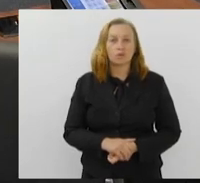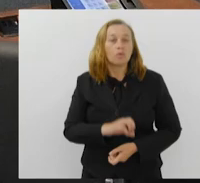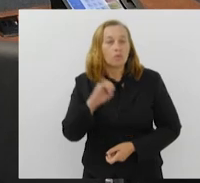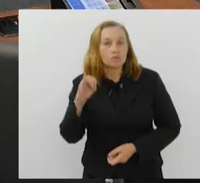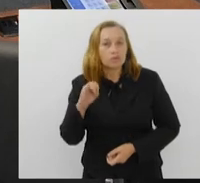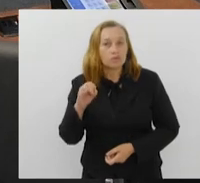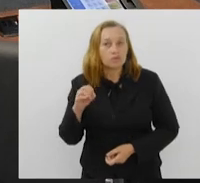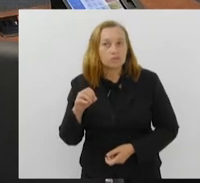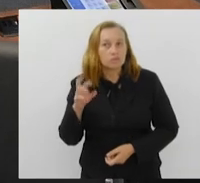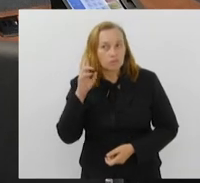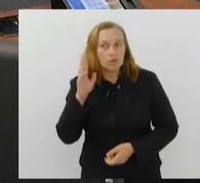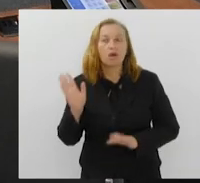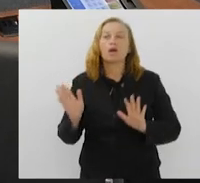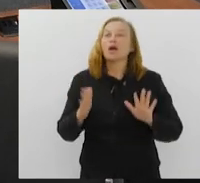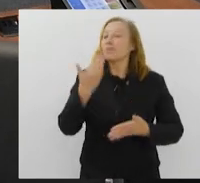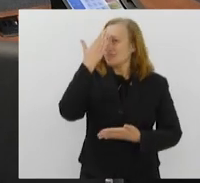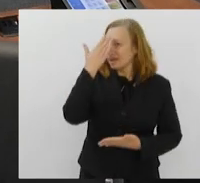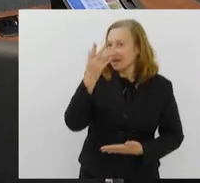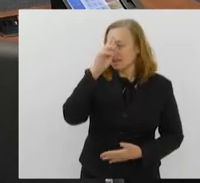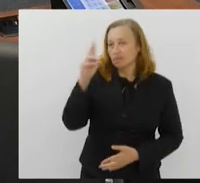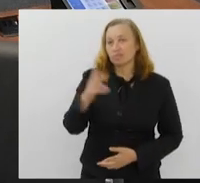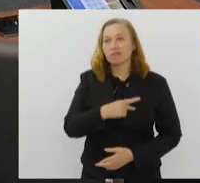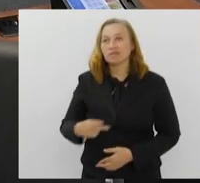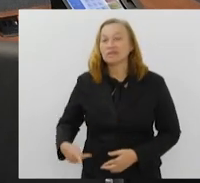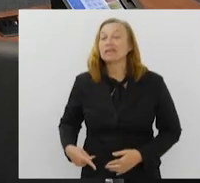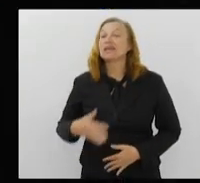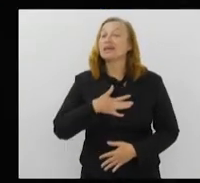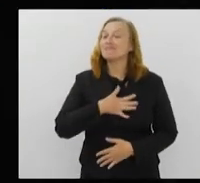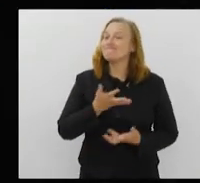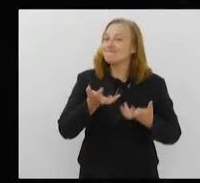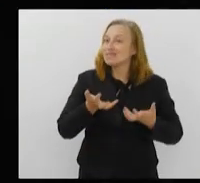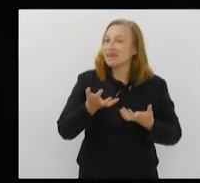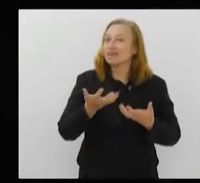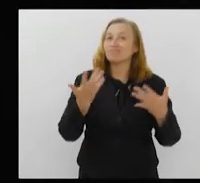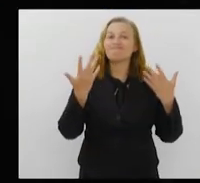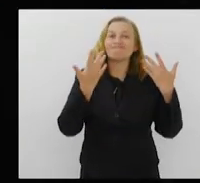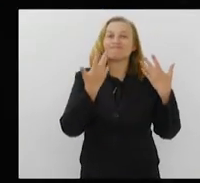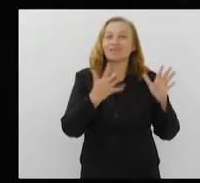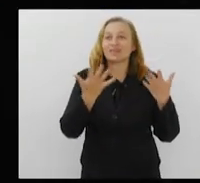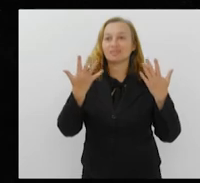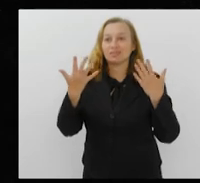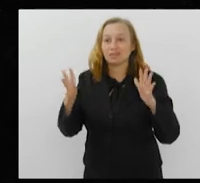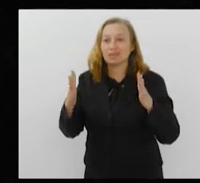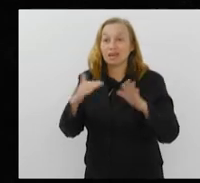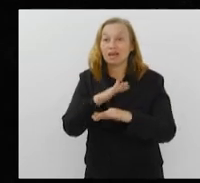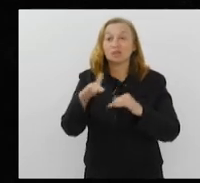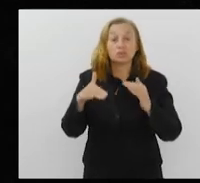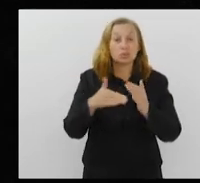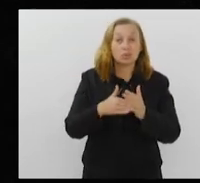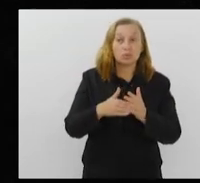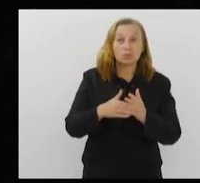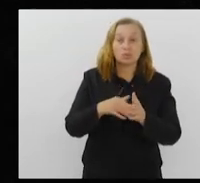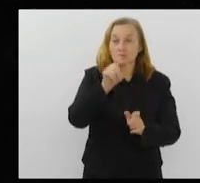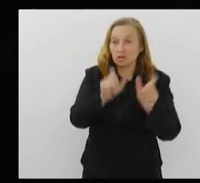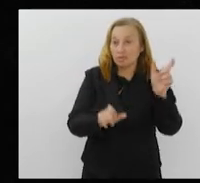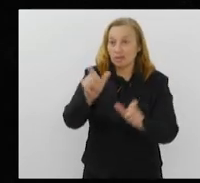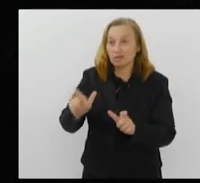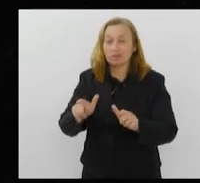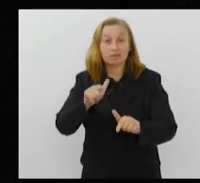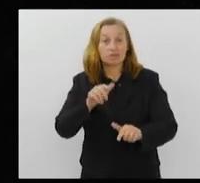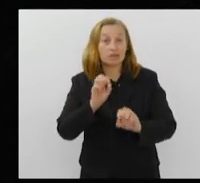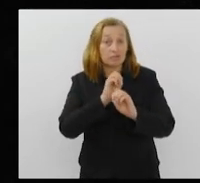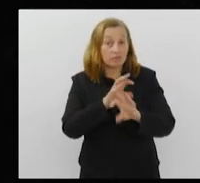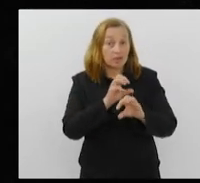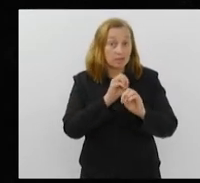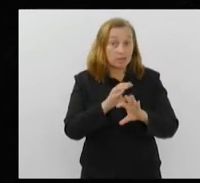Foi. Obrigada, presidente. Quero saudar aqui todos os trabalhadores da educação que